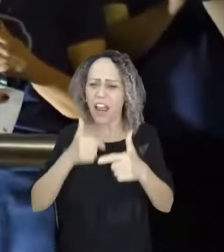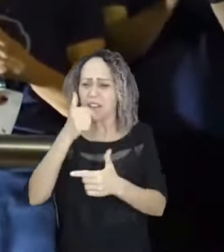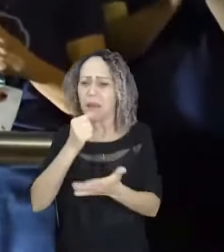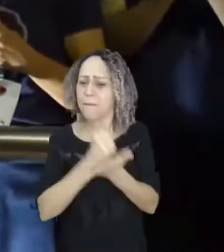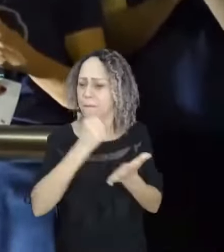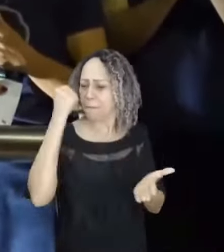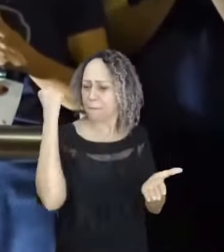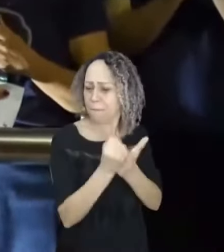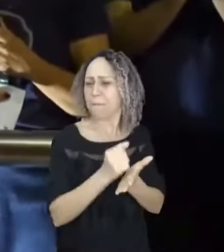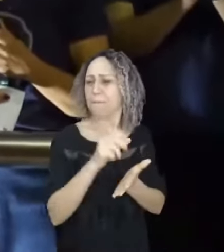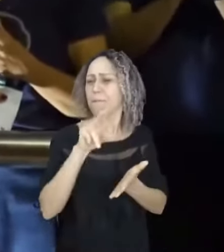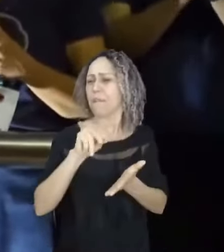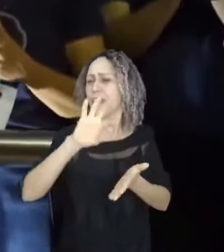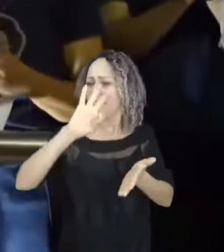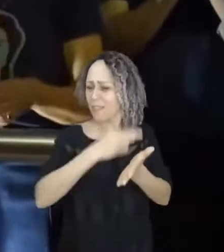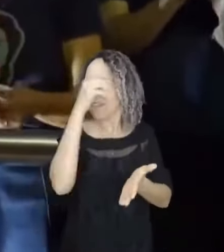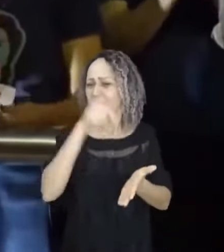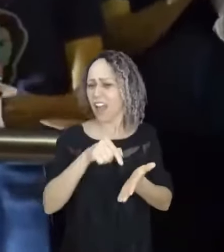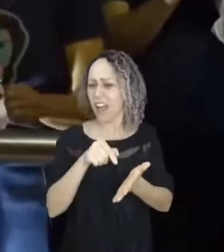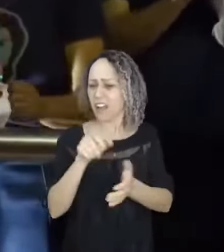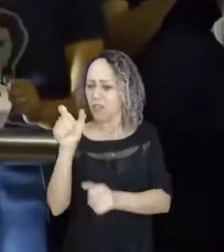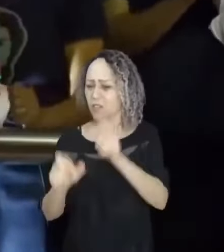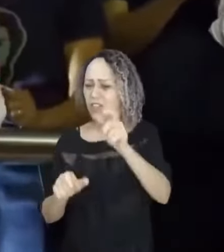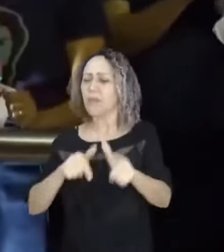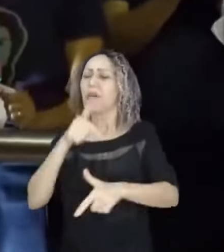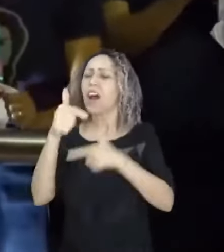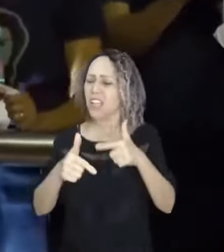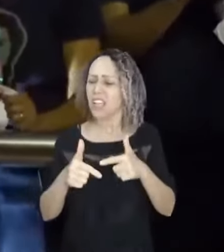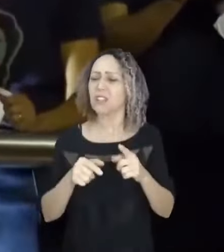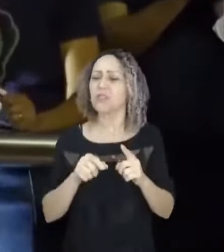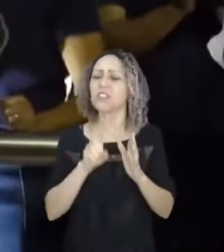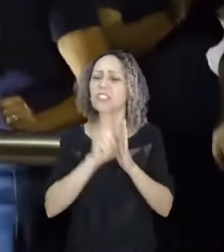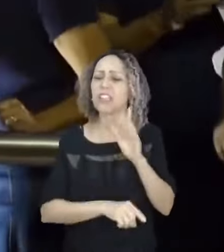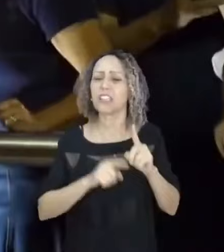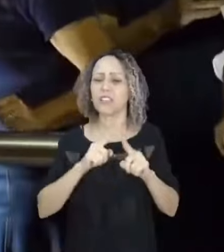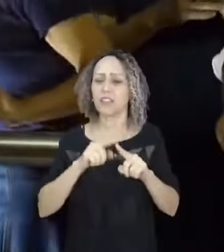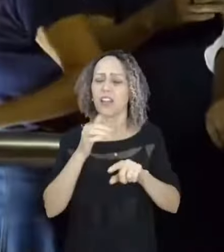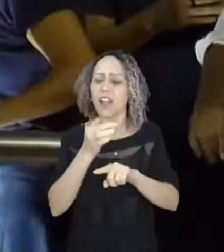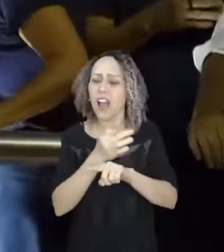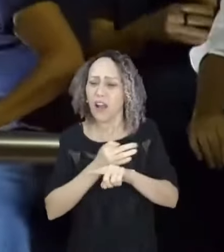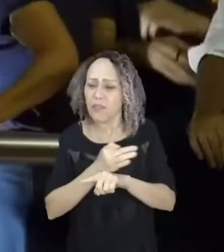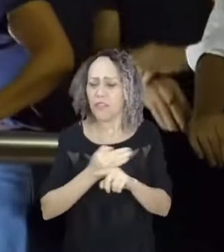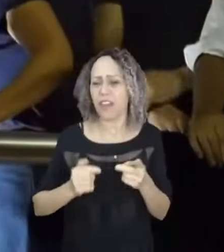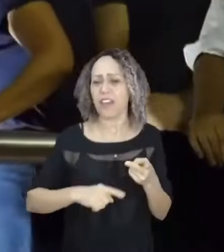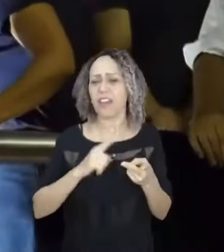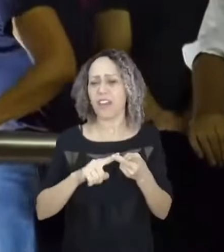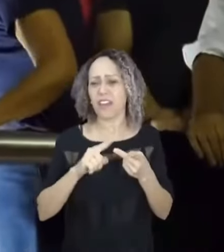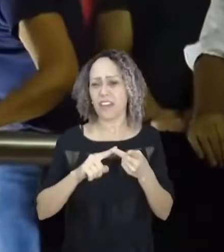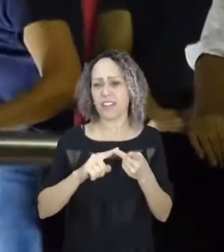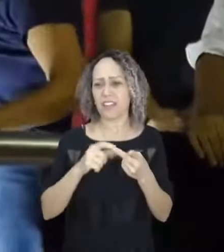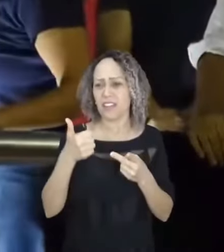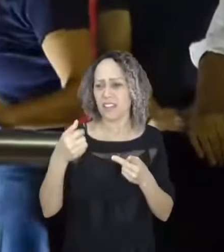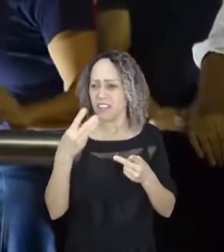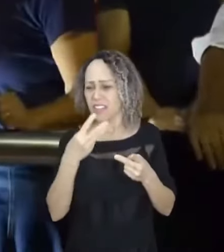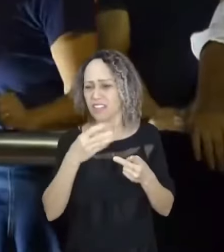assinada. Trabalhador tendo direito à férias, 13º, descanso semanal remunerado. Eu tenho orgulho